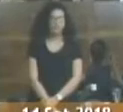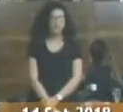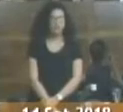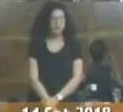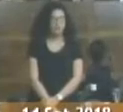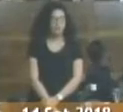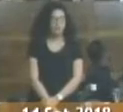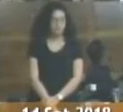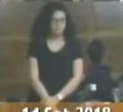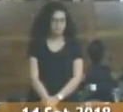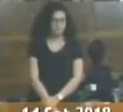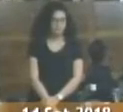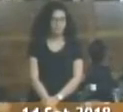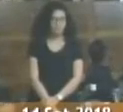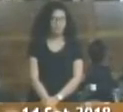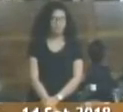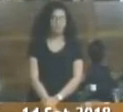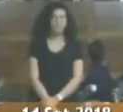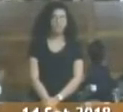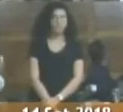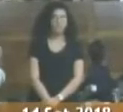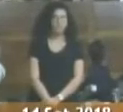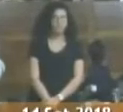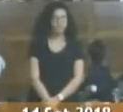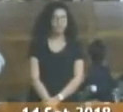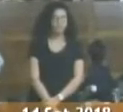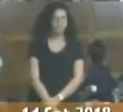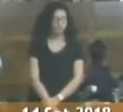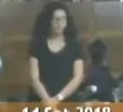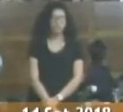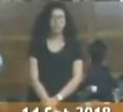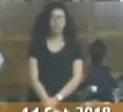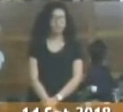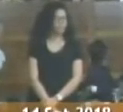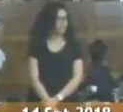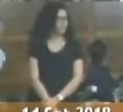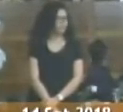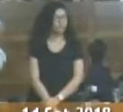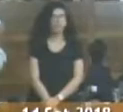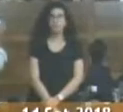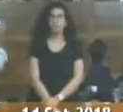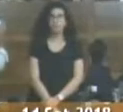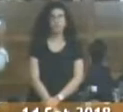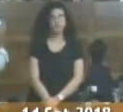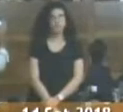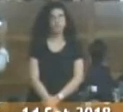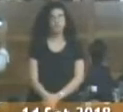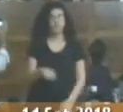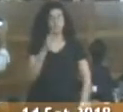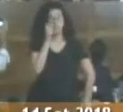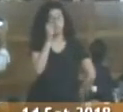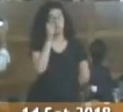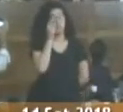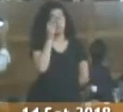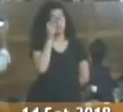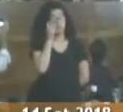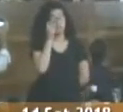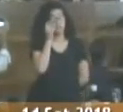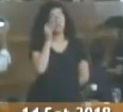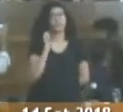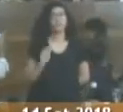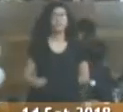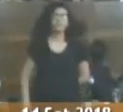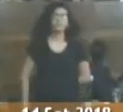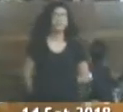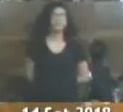em 14 de março de 1991. Desde sua fundação, tá, até hoje, o IEDBIG ele